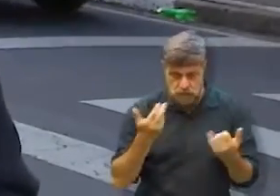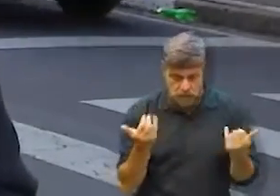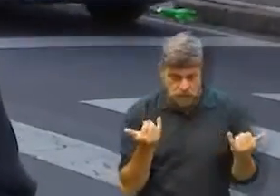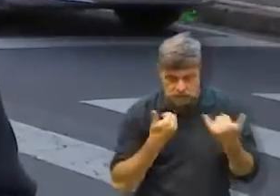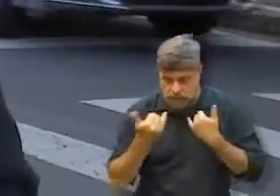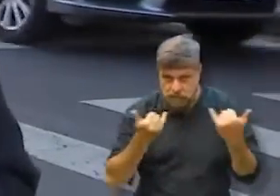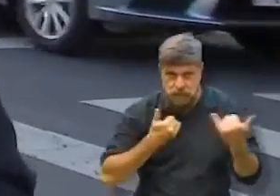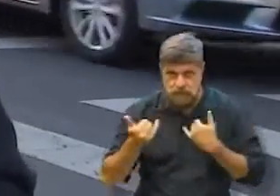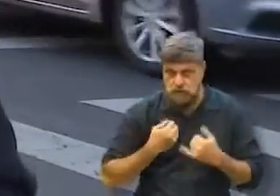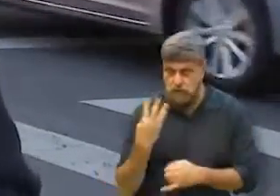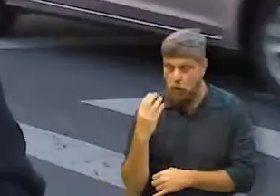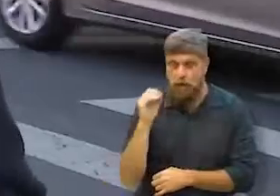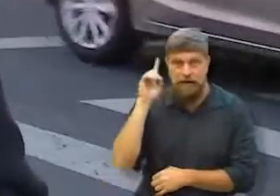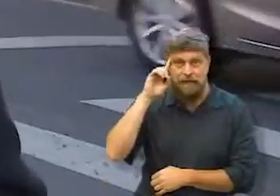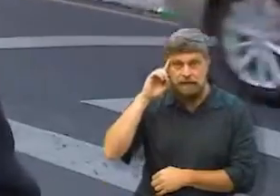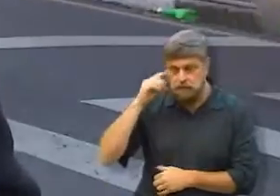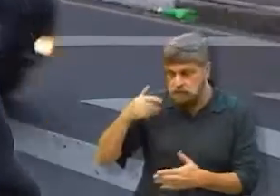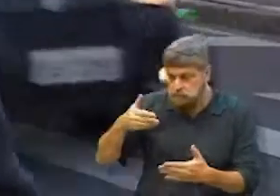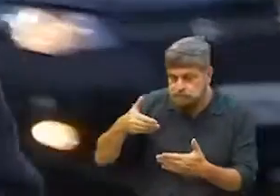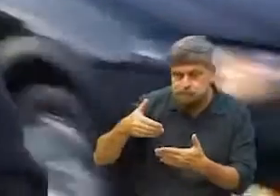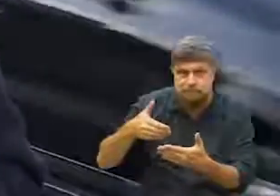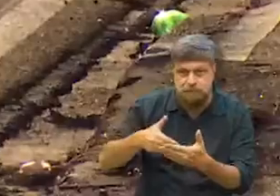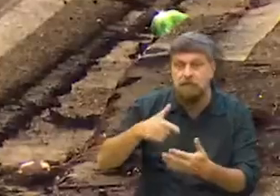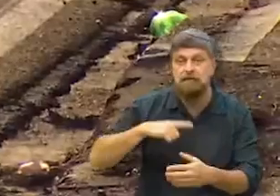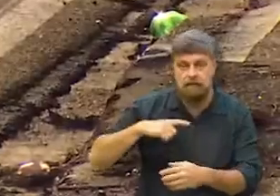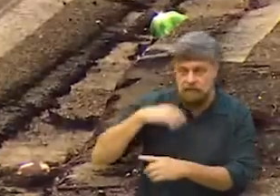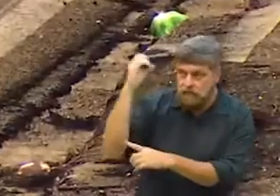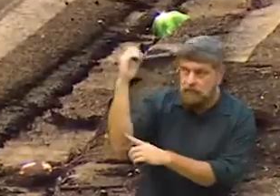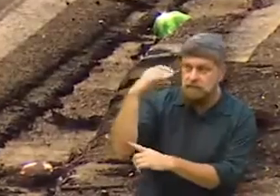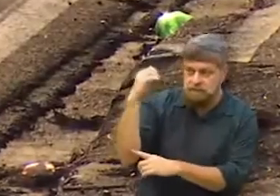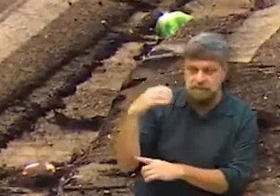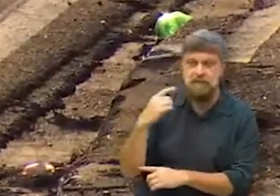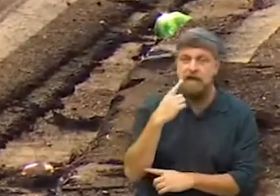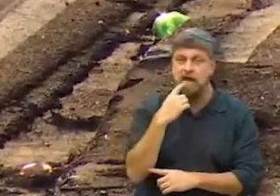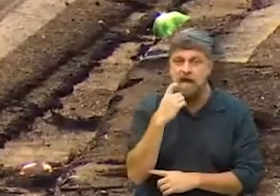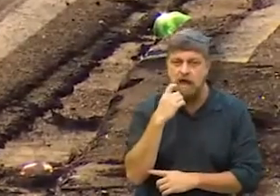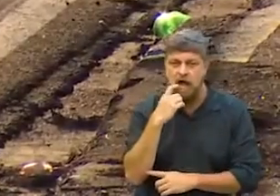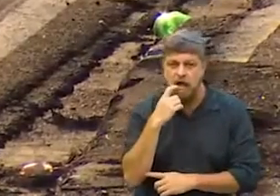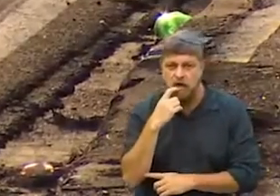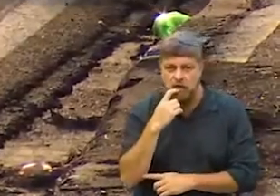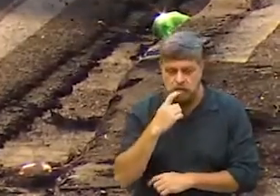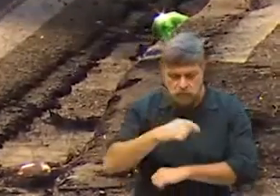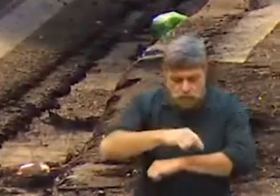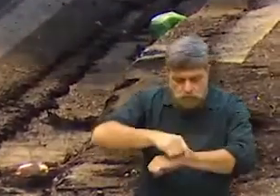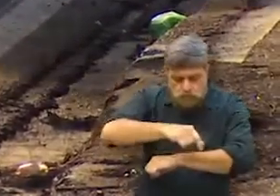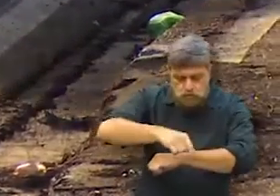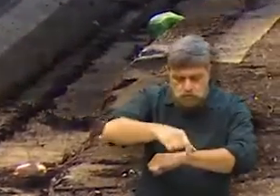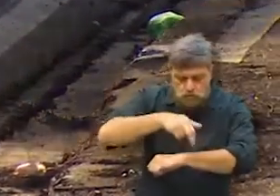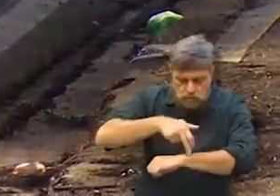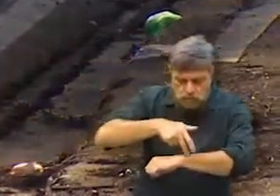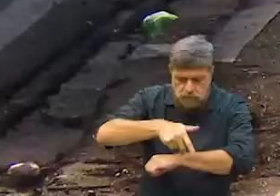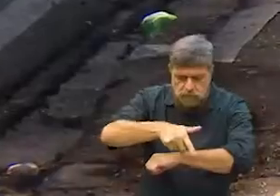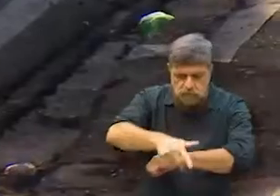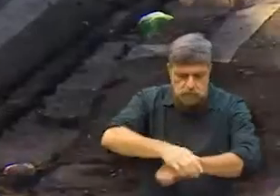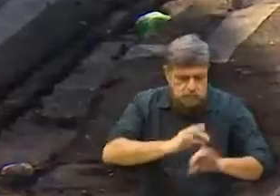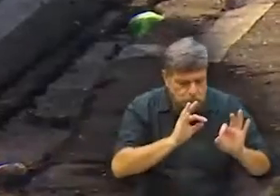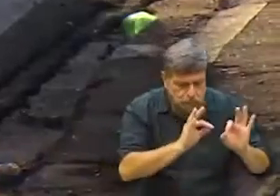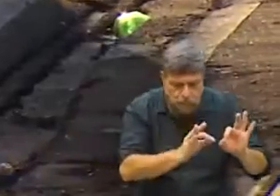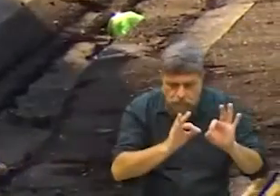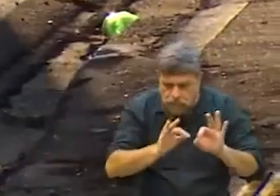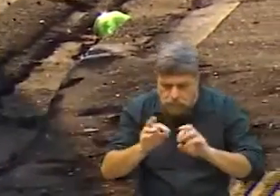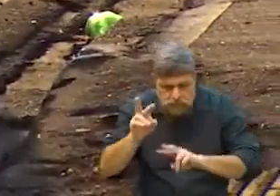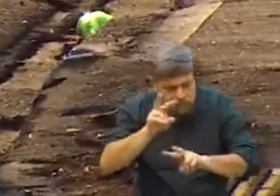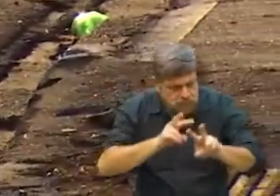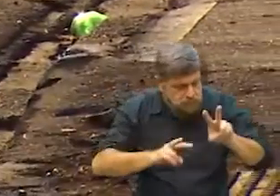excelente notícia que daqui a 40 dias começam as obras, onde vai ter sinalização semafórica, todas as sinalizações de solo muito